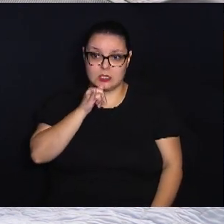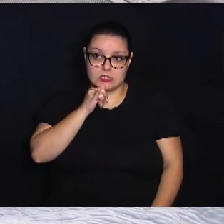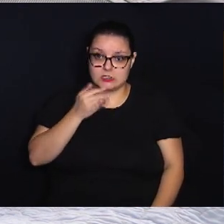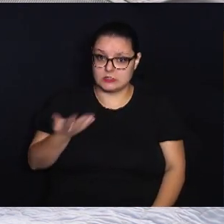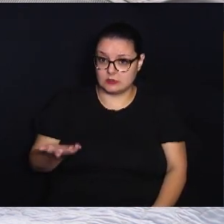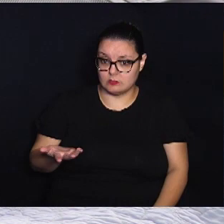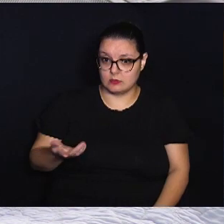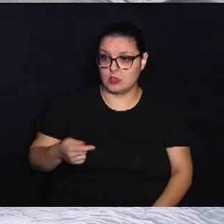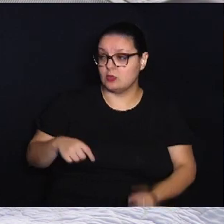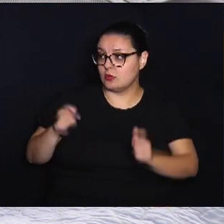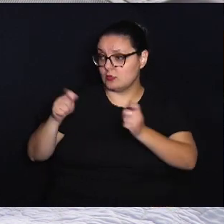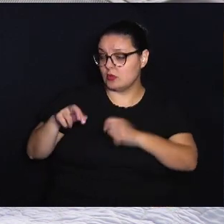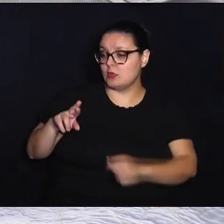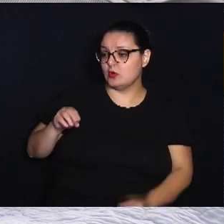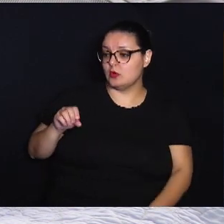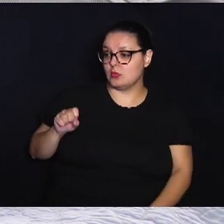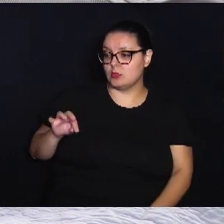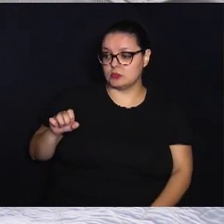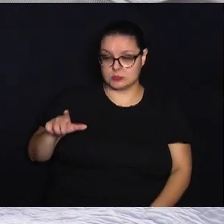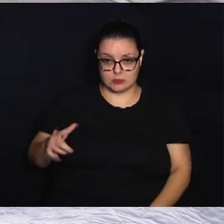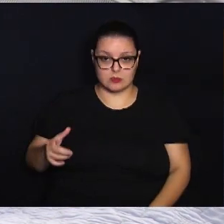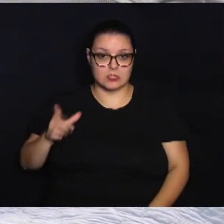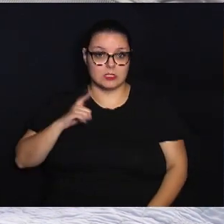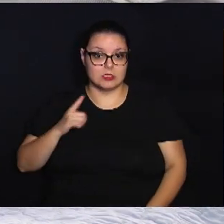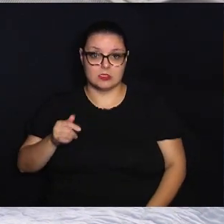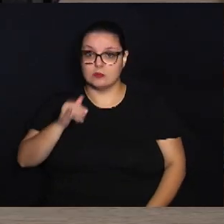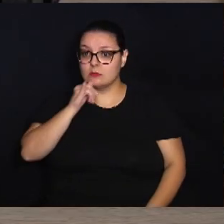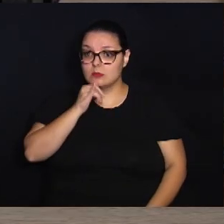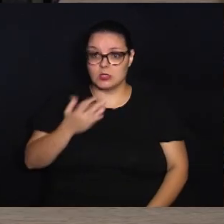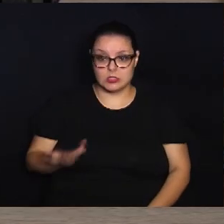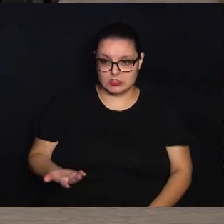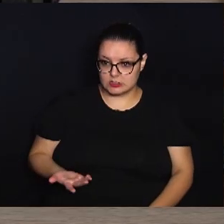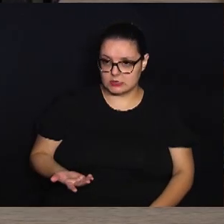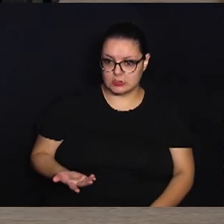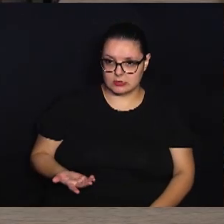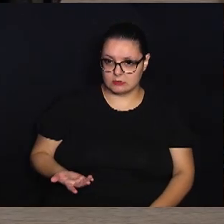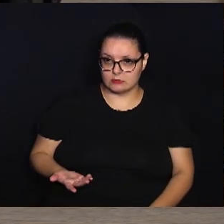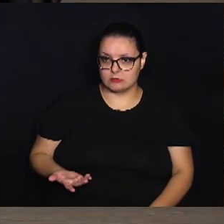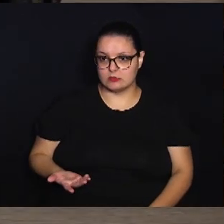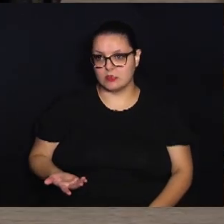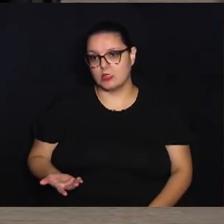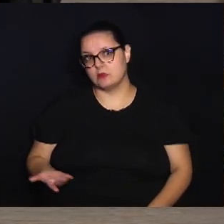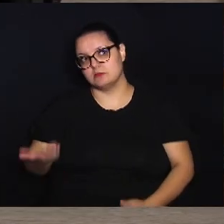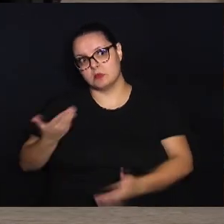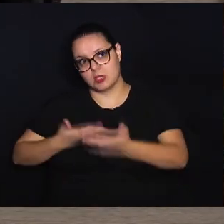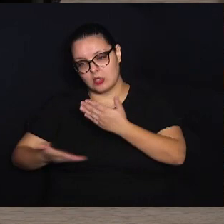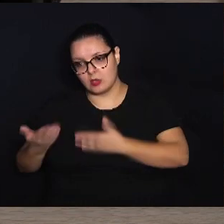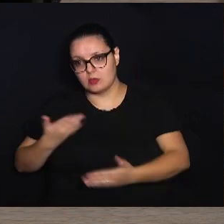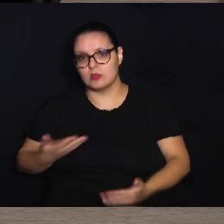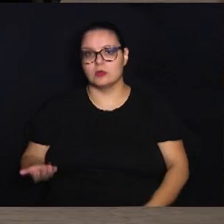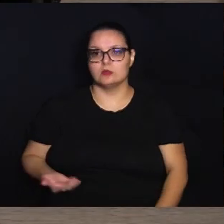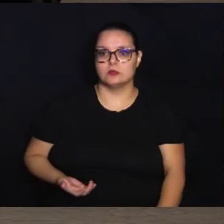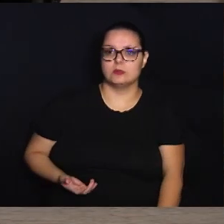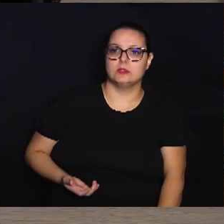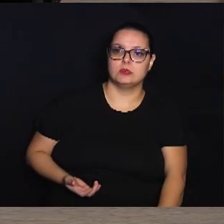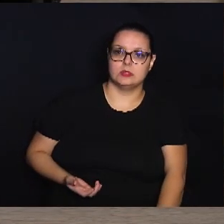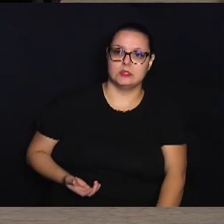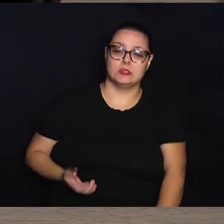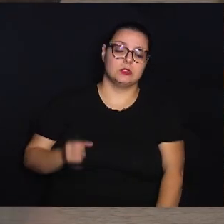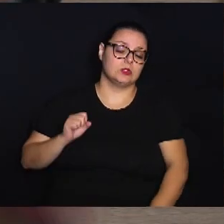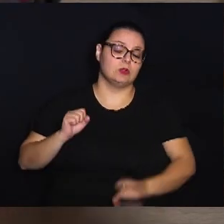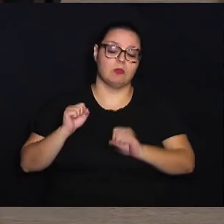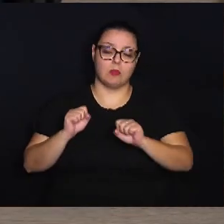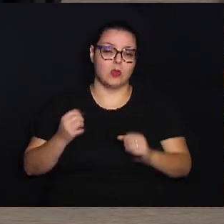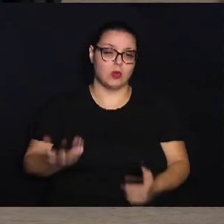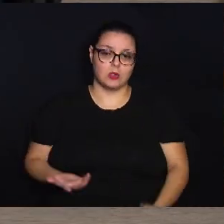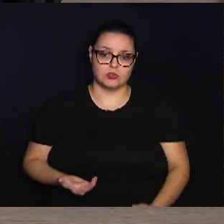exemplo, da possibilidade de um hostel, né? E você tem também, por exemplo, a economia compartilhada, você tem, por exemplo, o Airbnb da vida, onde